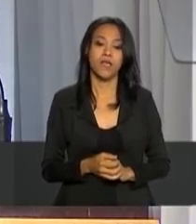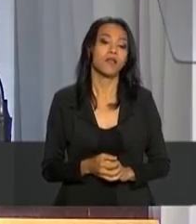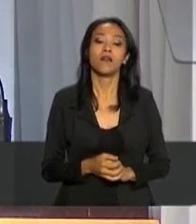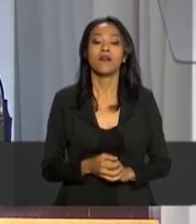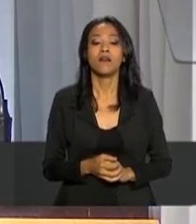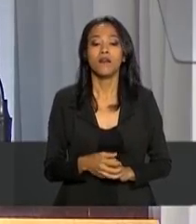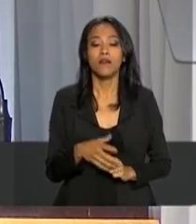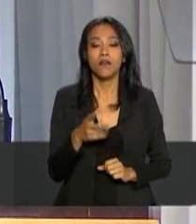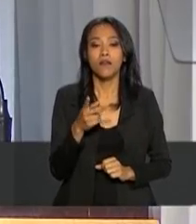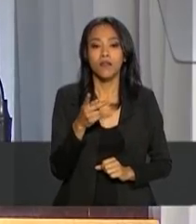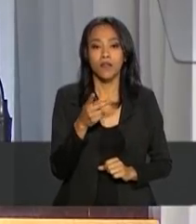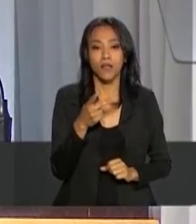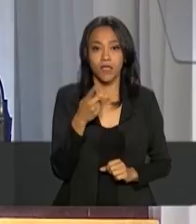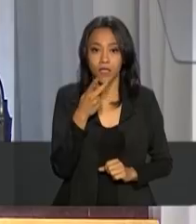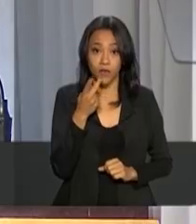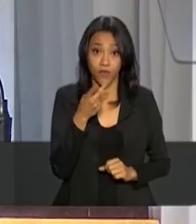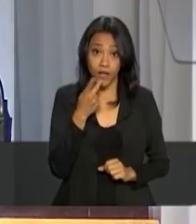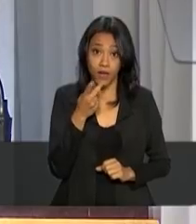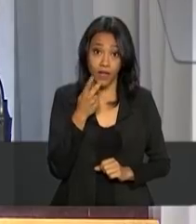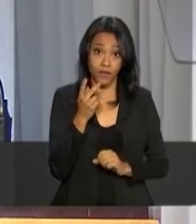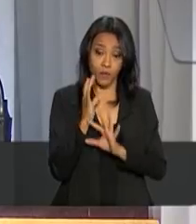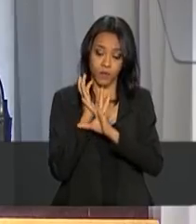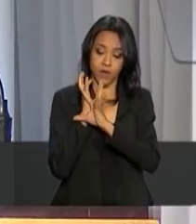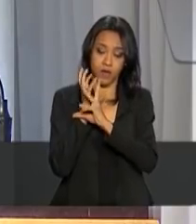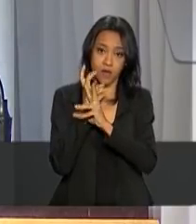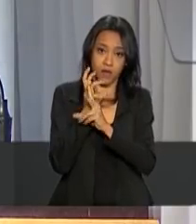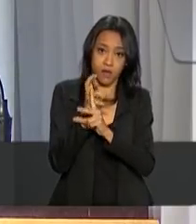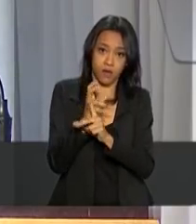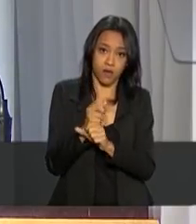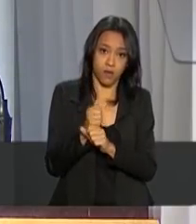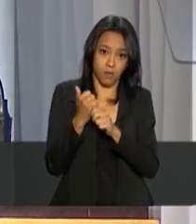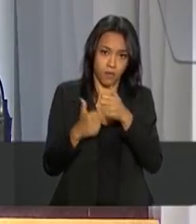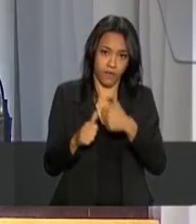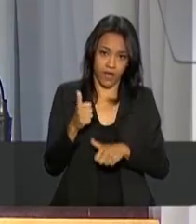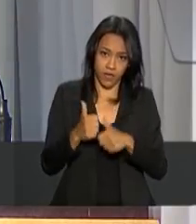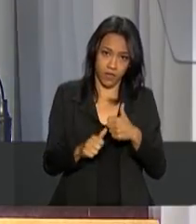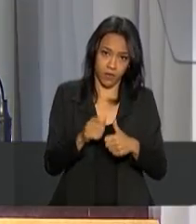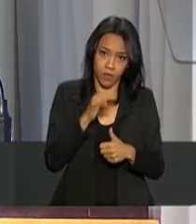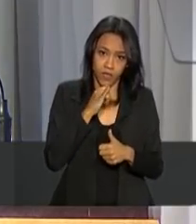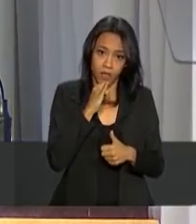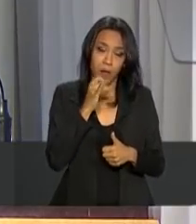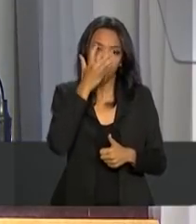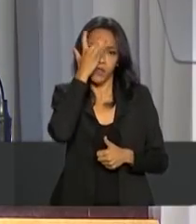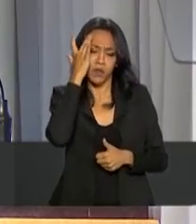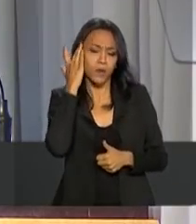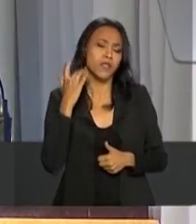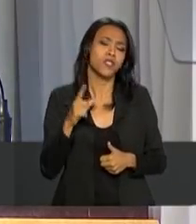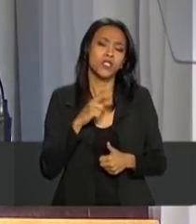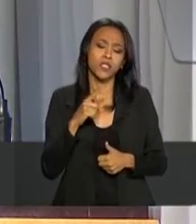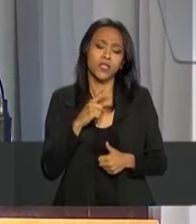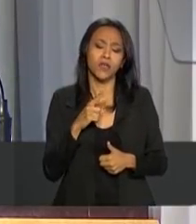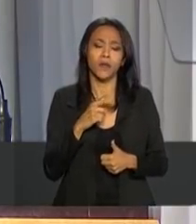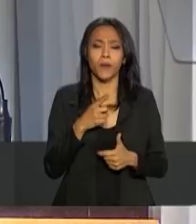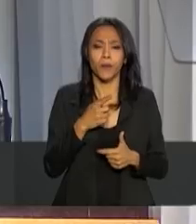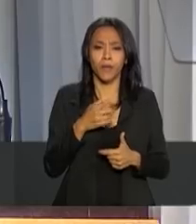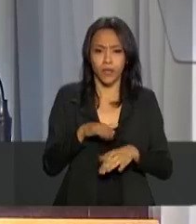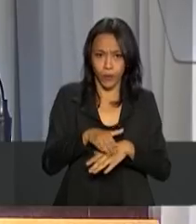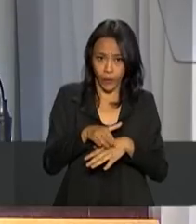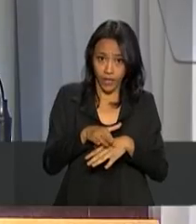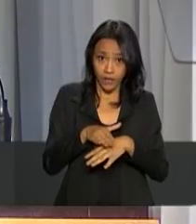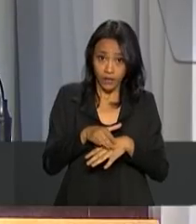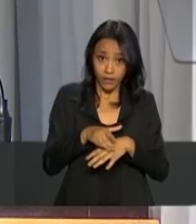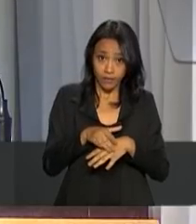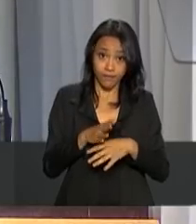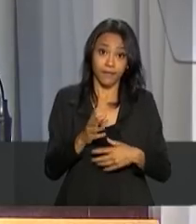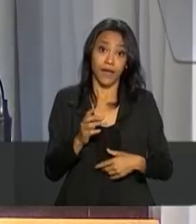uma revisão do auxílio-doença há mais de 2 anos e meio. Então, o sujeito tinha uma pneumonia, curava depois de 3 meses, 4 meses, ninguém fez a revisão,